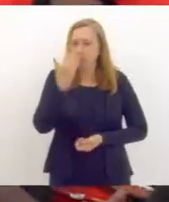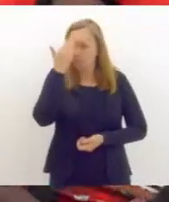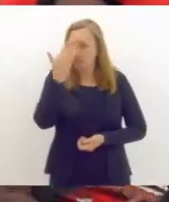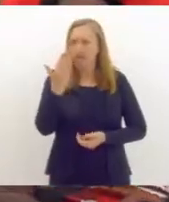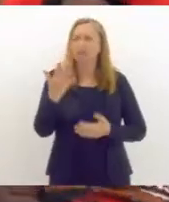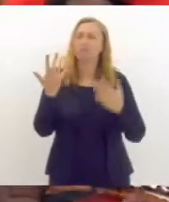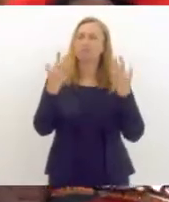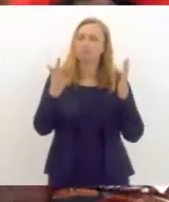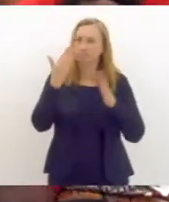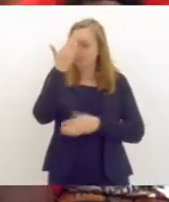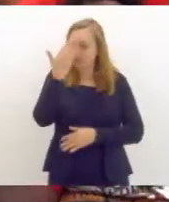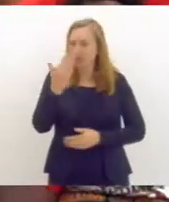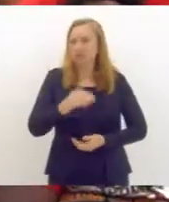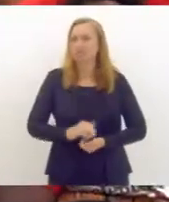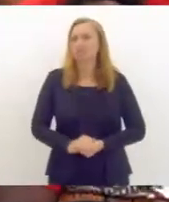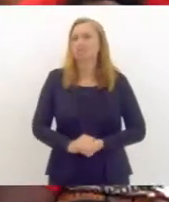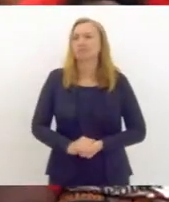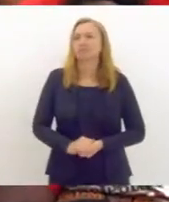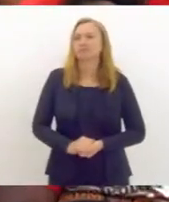obrigado